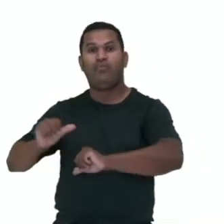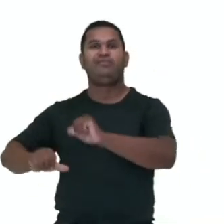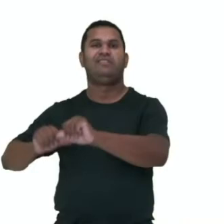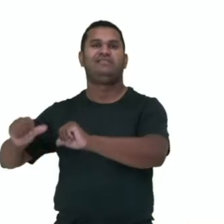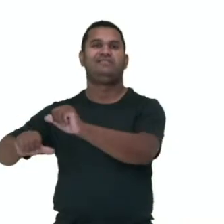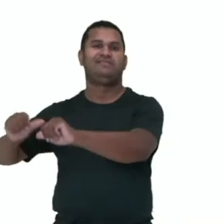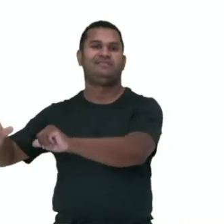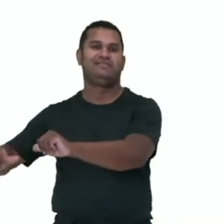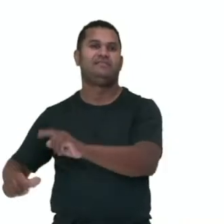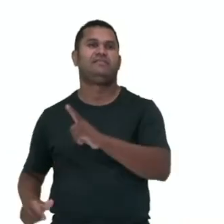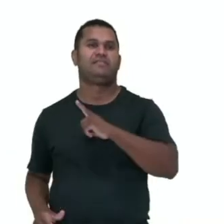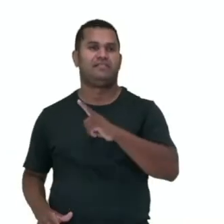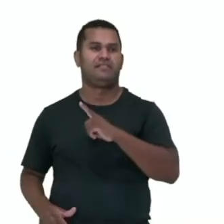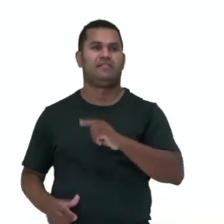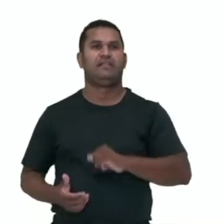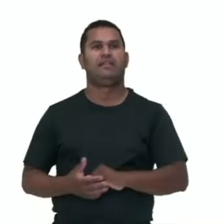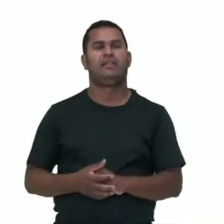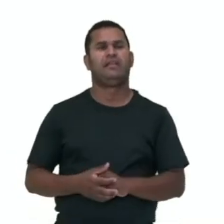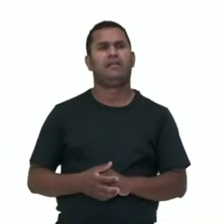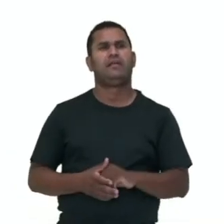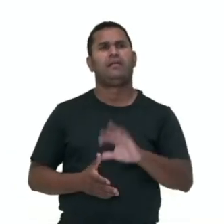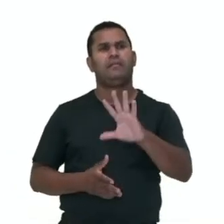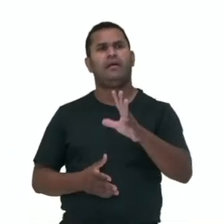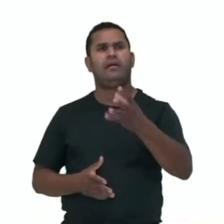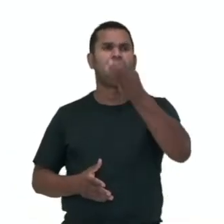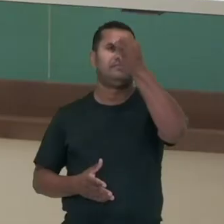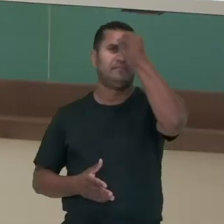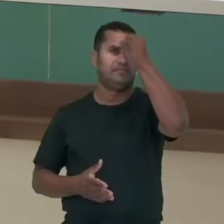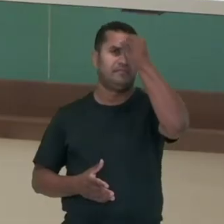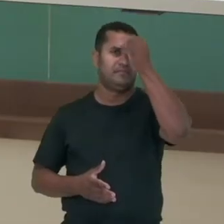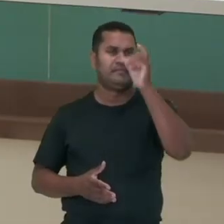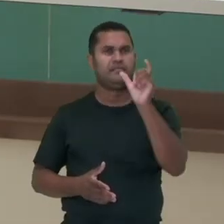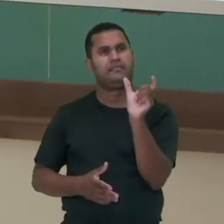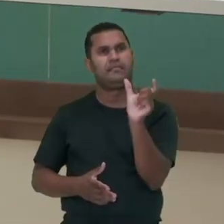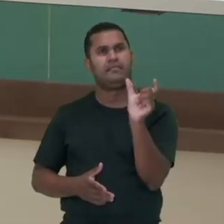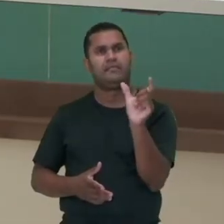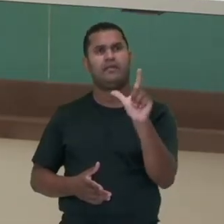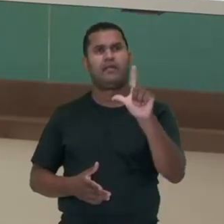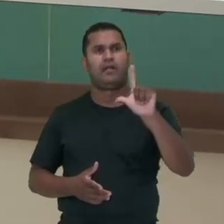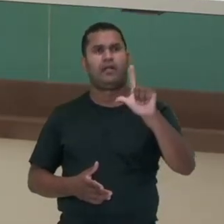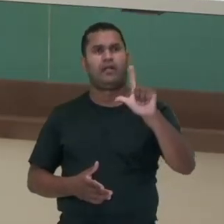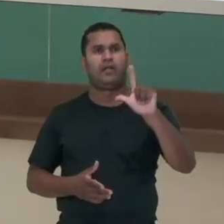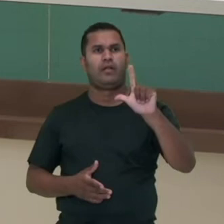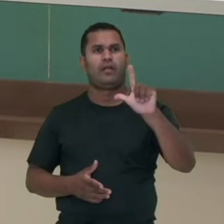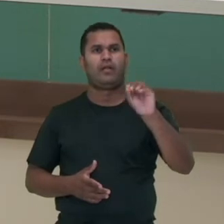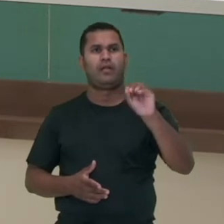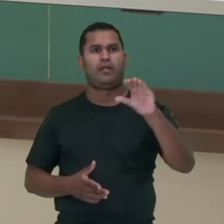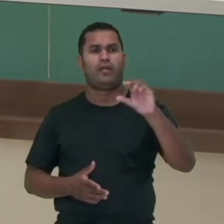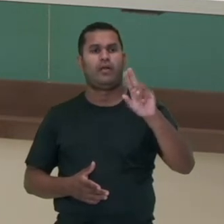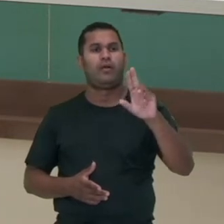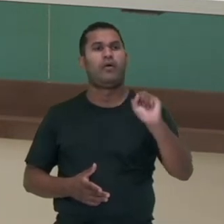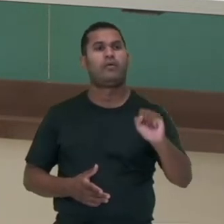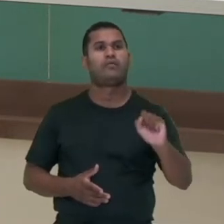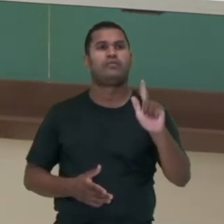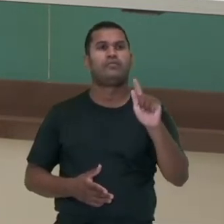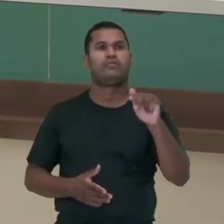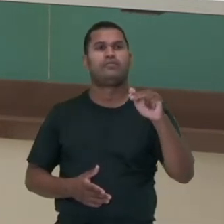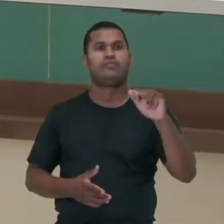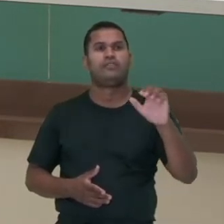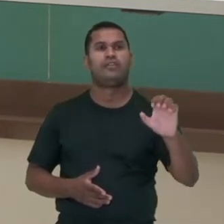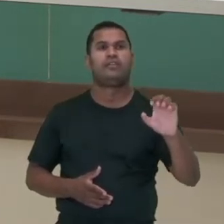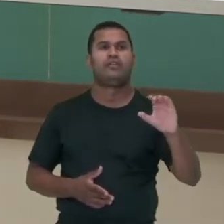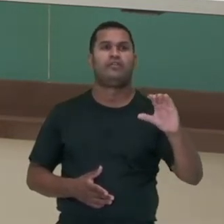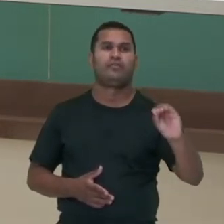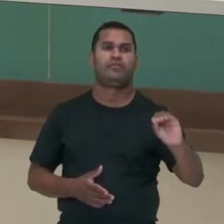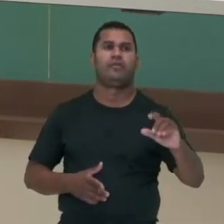Um locus gênico, isso também é importante a gente saber o que é um locus. Locus é um local, tá, gente? É o local exato onde cada gene deve se